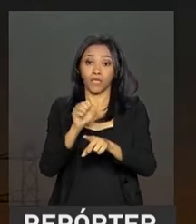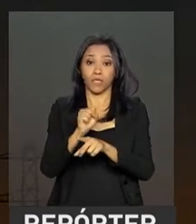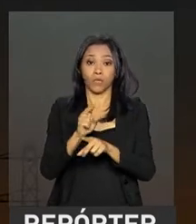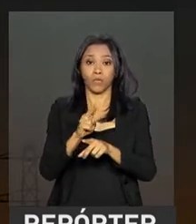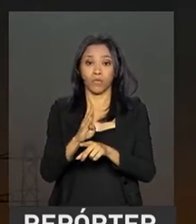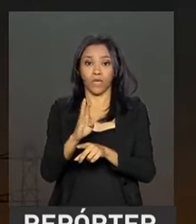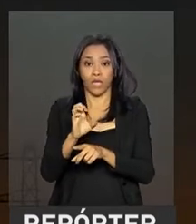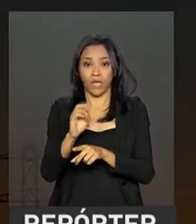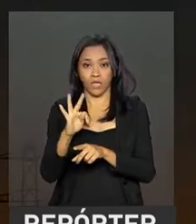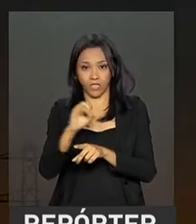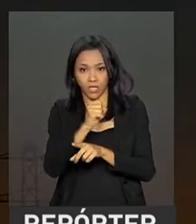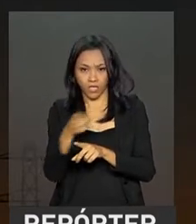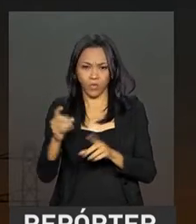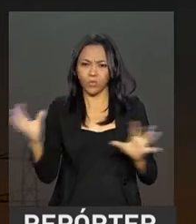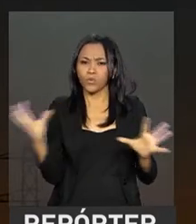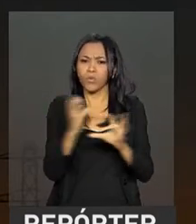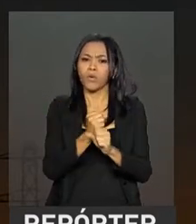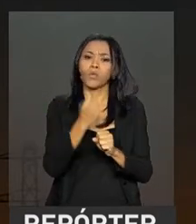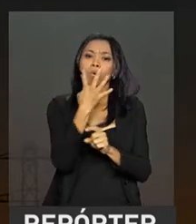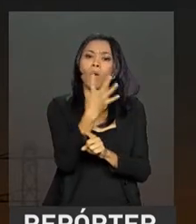11 lotes, totalizando